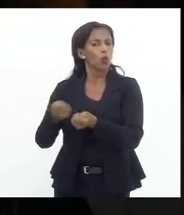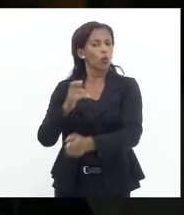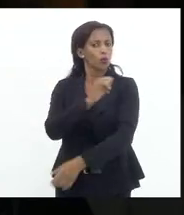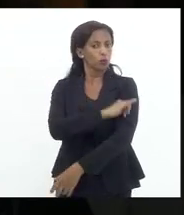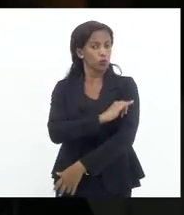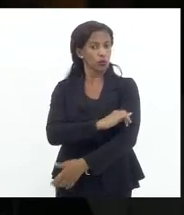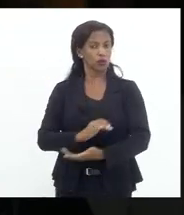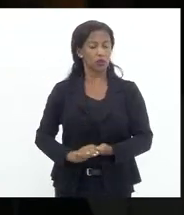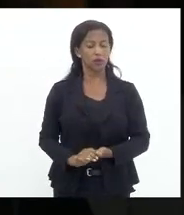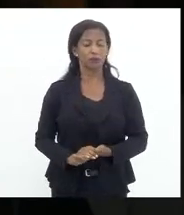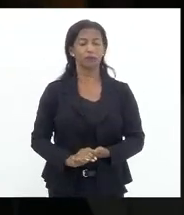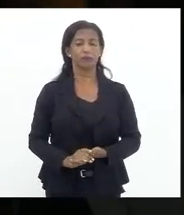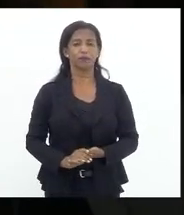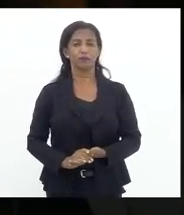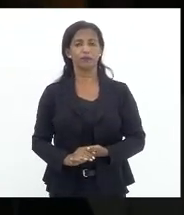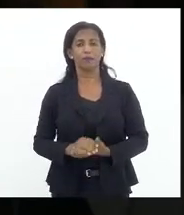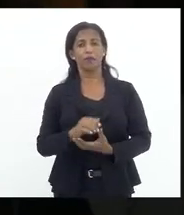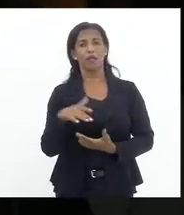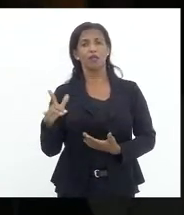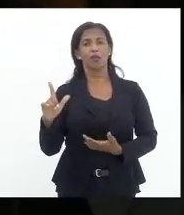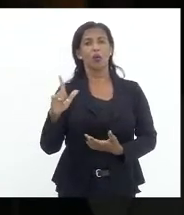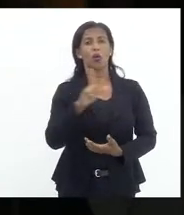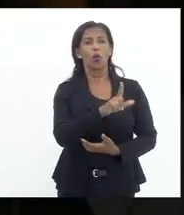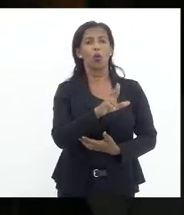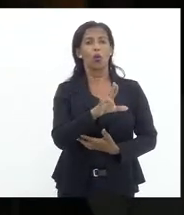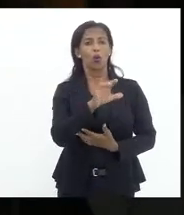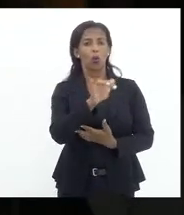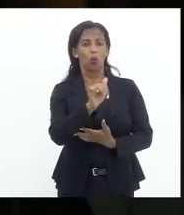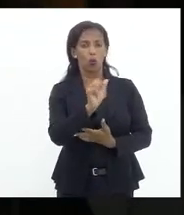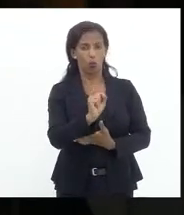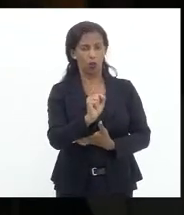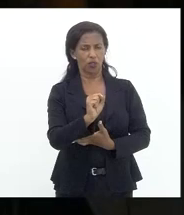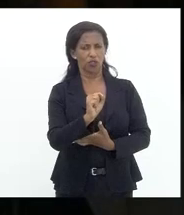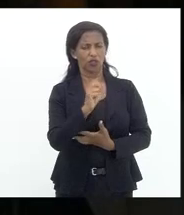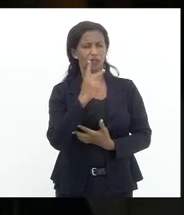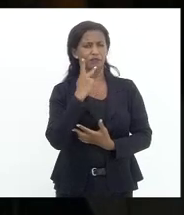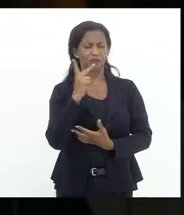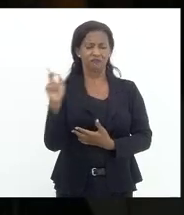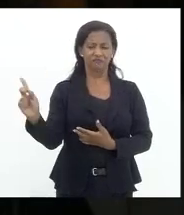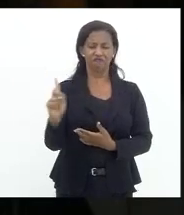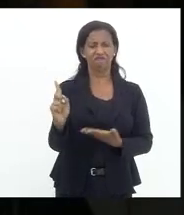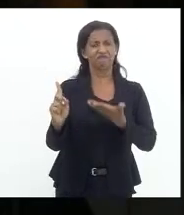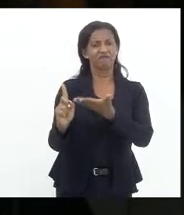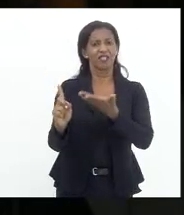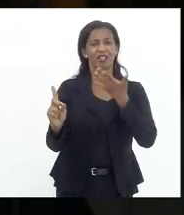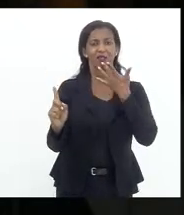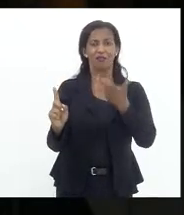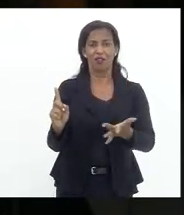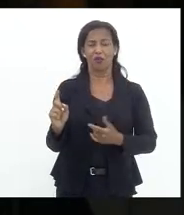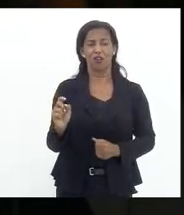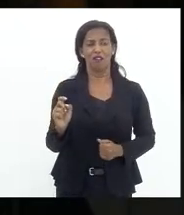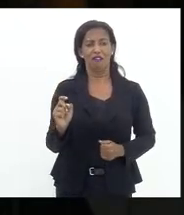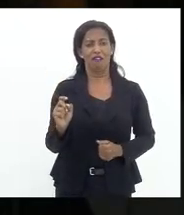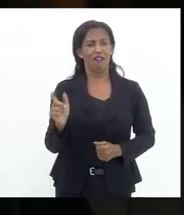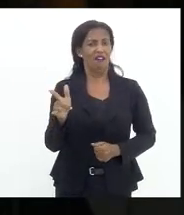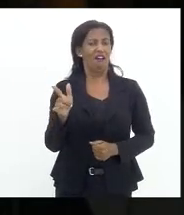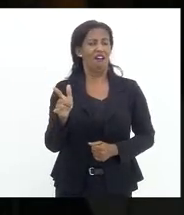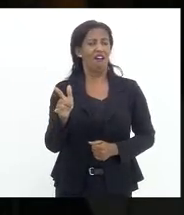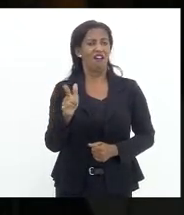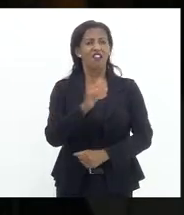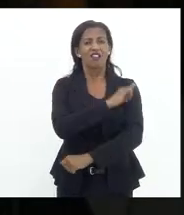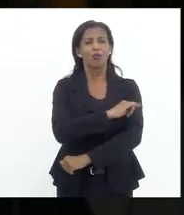Janeiro, senhor Lucas Tristão, disse que o Rio de Janeiro, ai meu Deus, não tinha